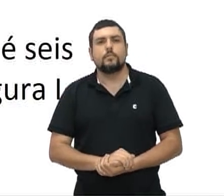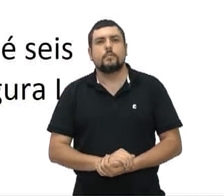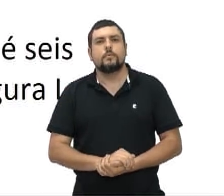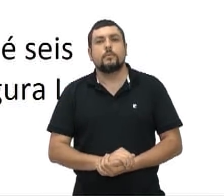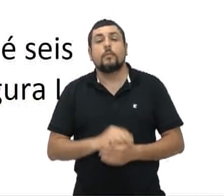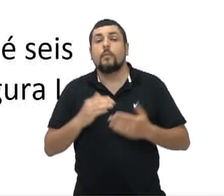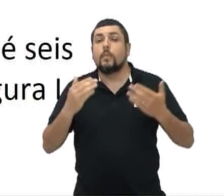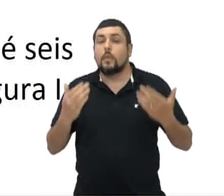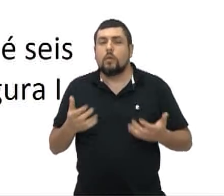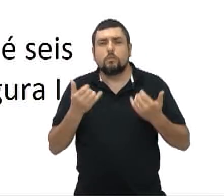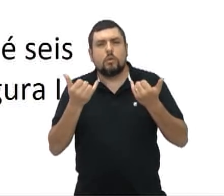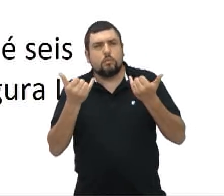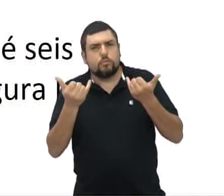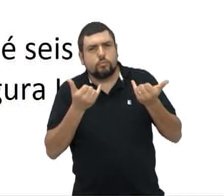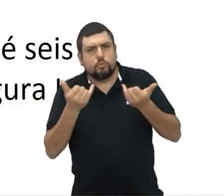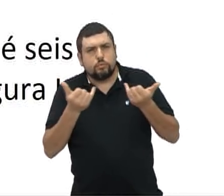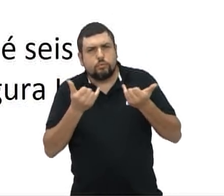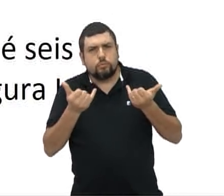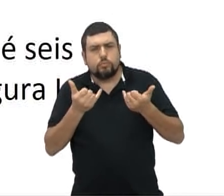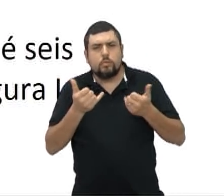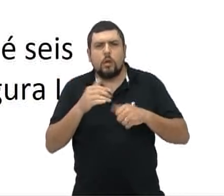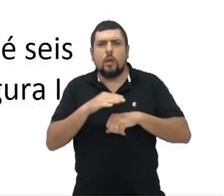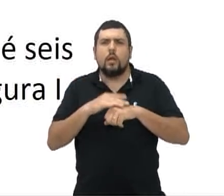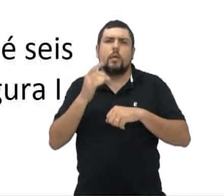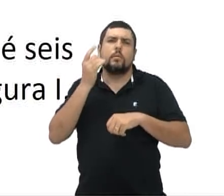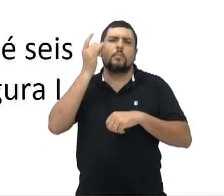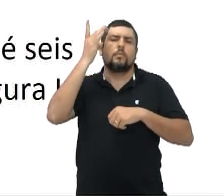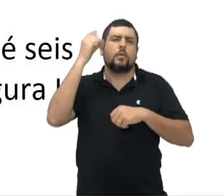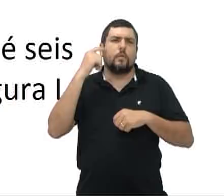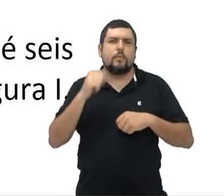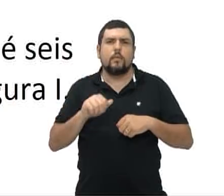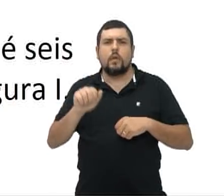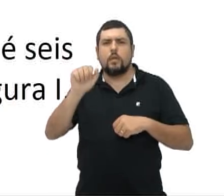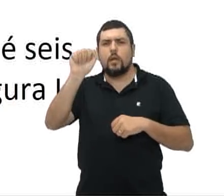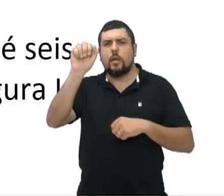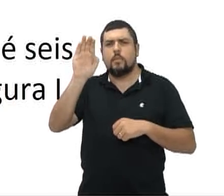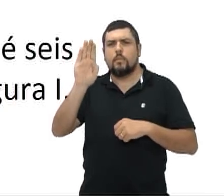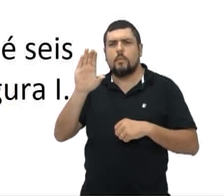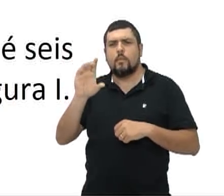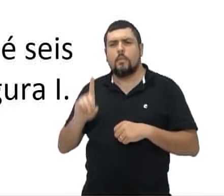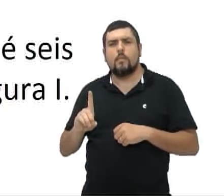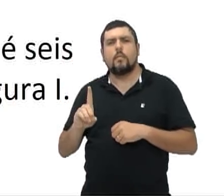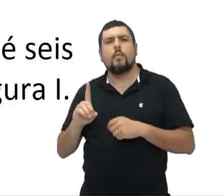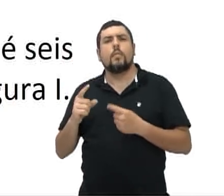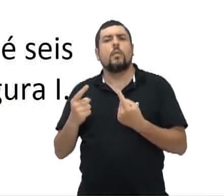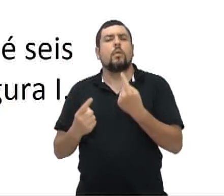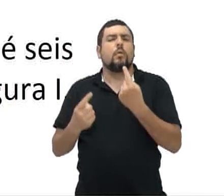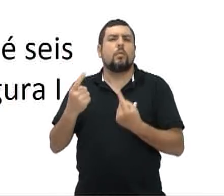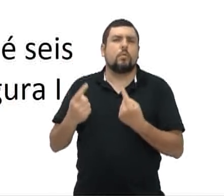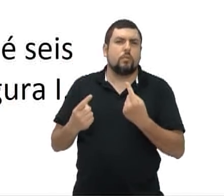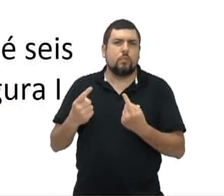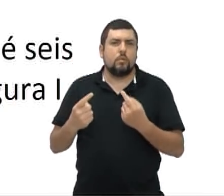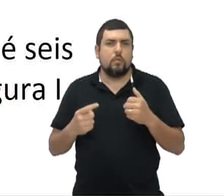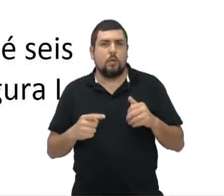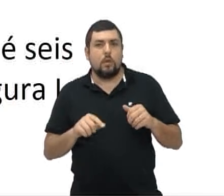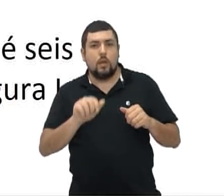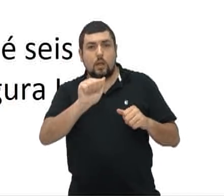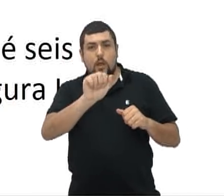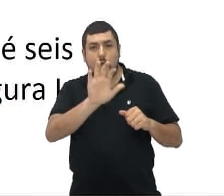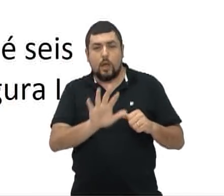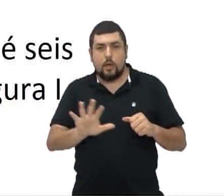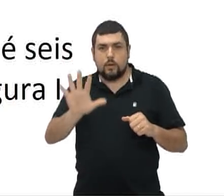Com essas informações, fica mais fácil você identificar aqui nas alternativas, pois a área da figura